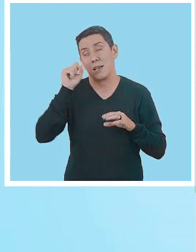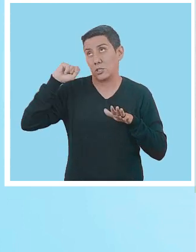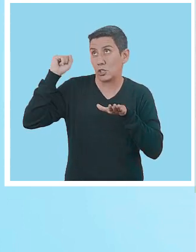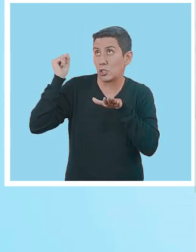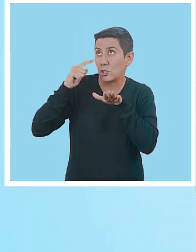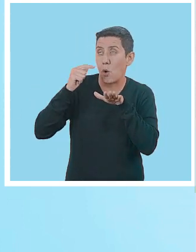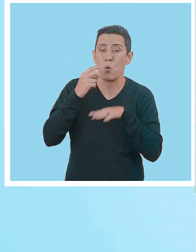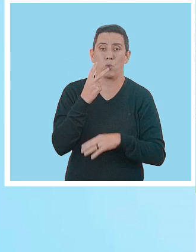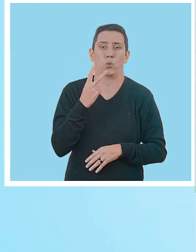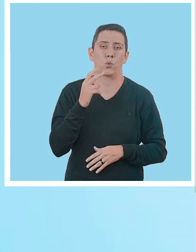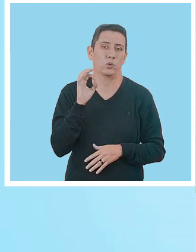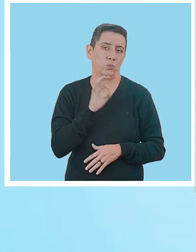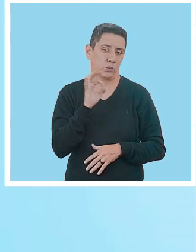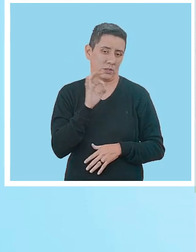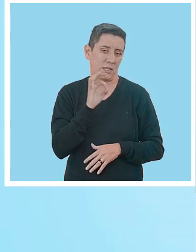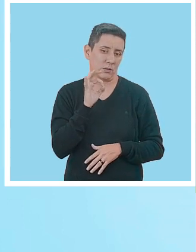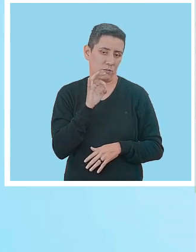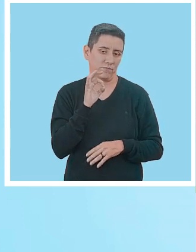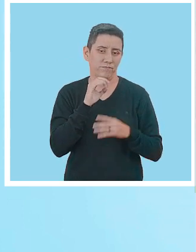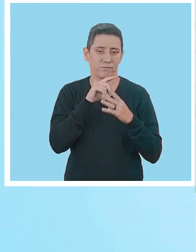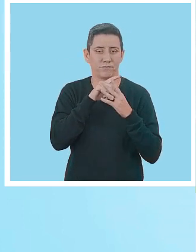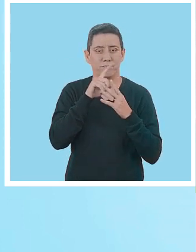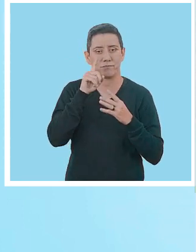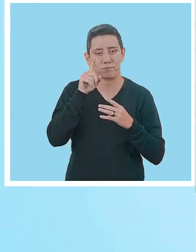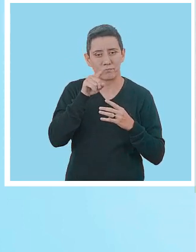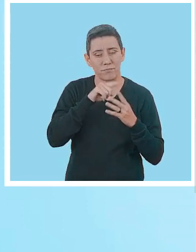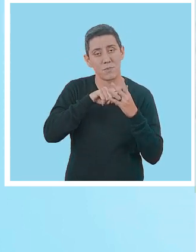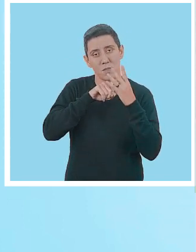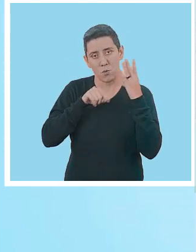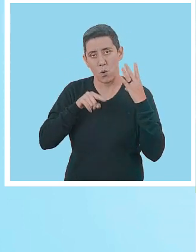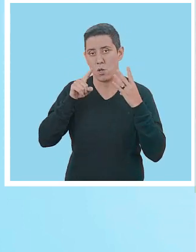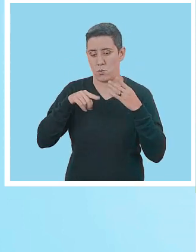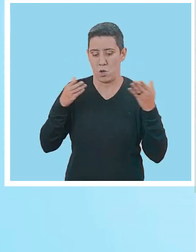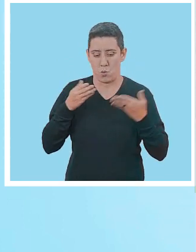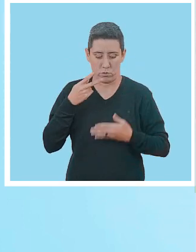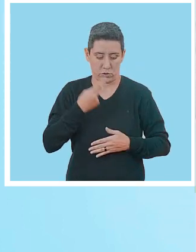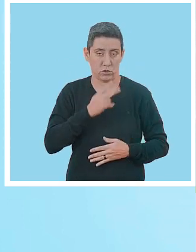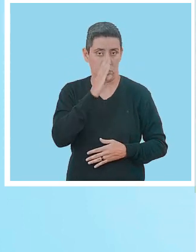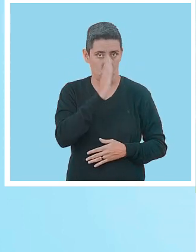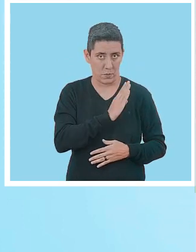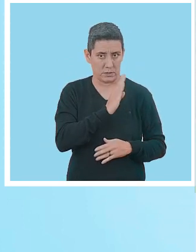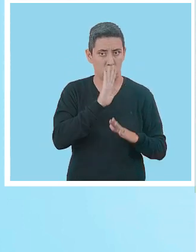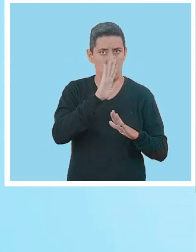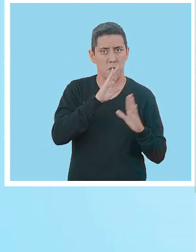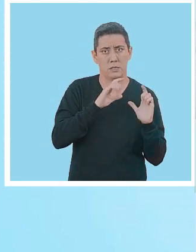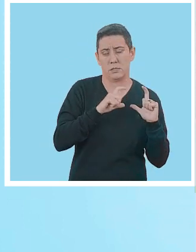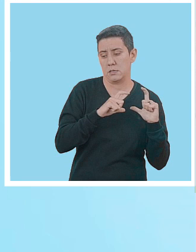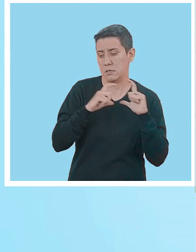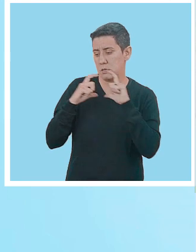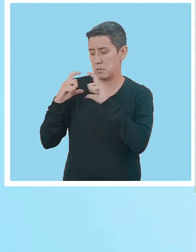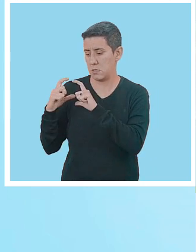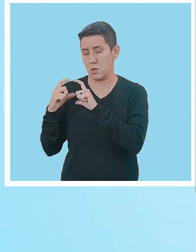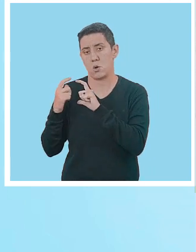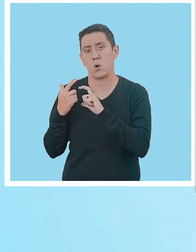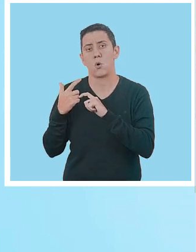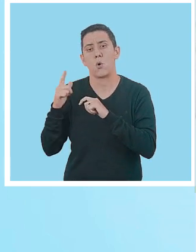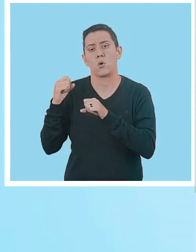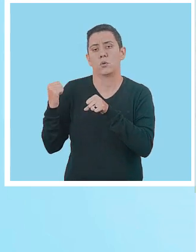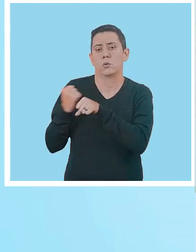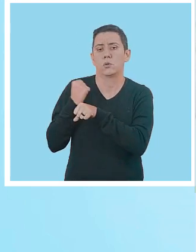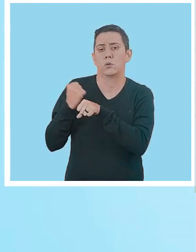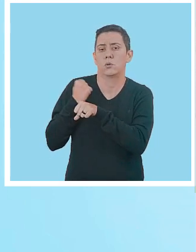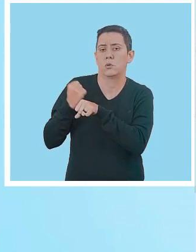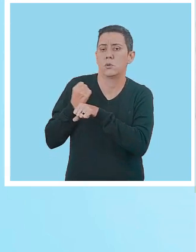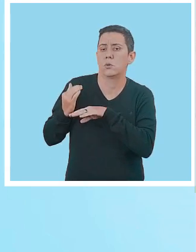né Isso são os Empreendimentos em operação hoje mas quando a gente olha os Empreendimentos em construção a